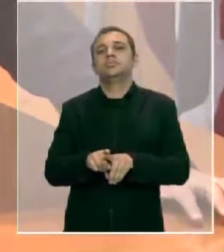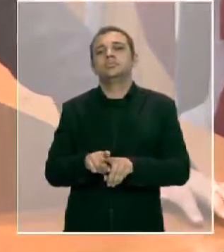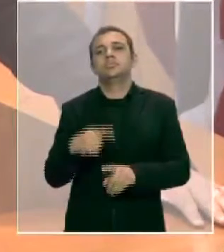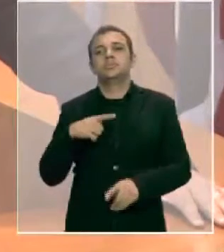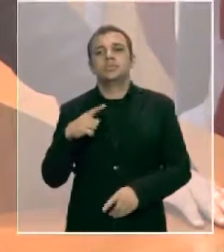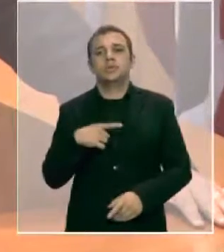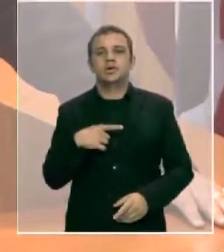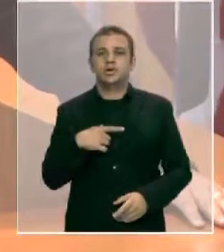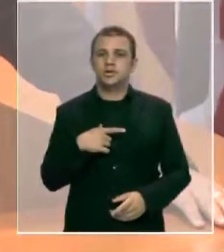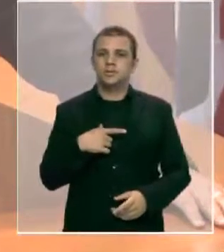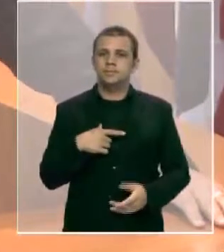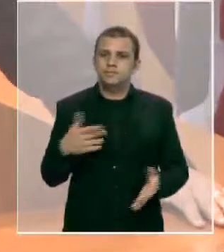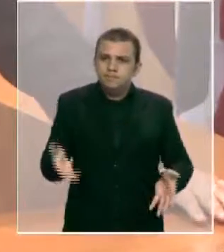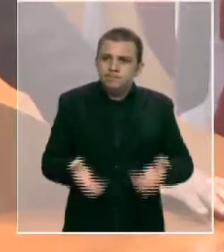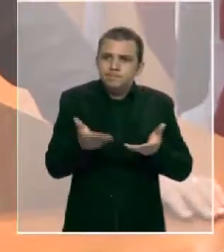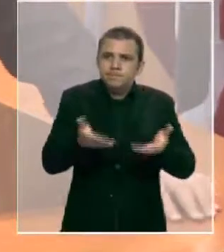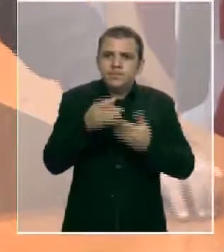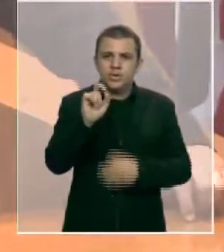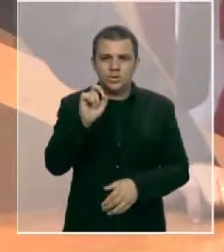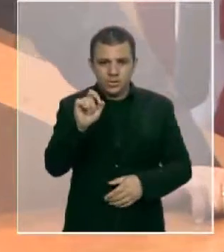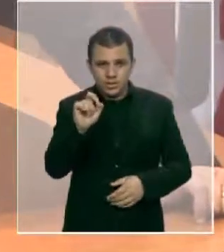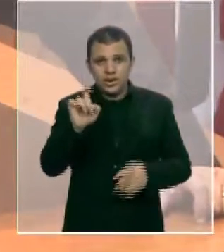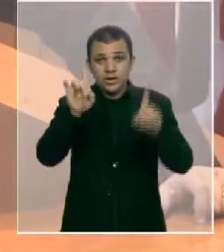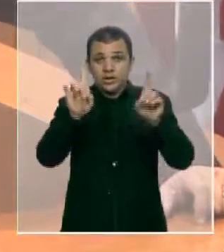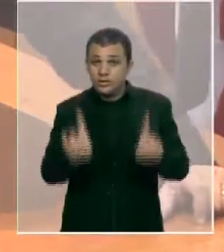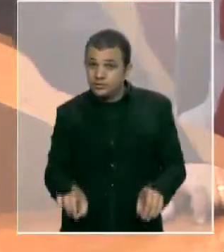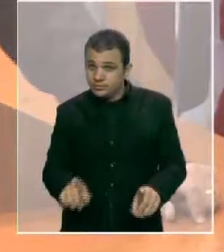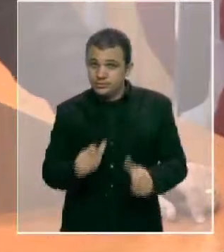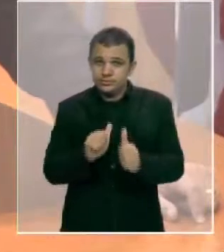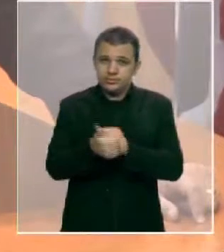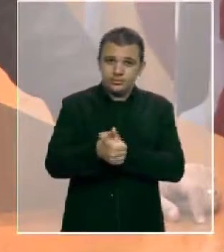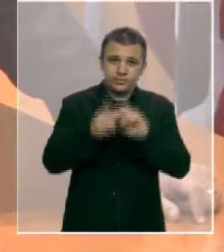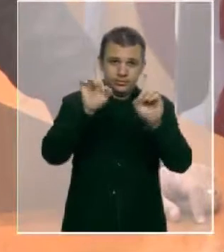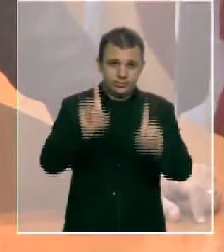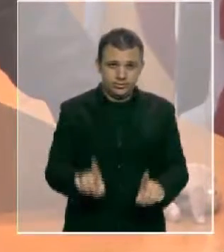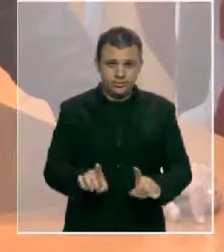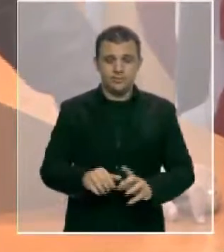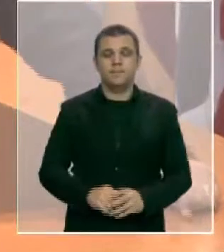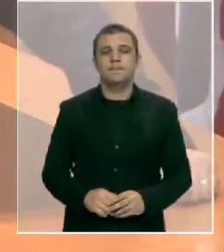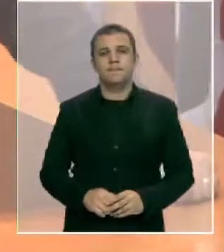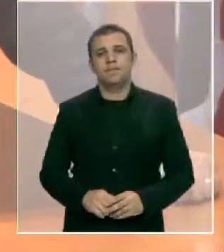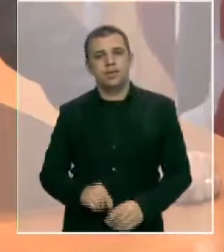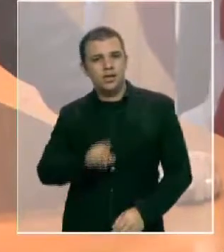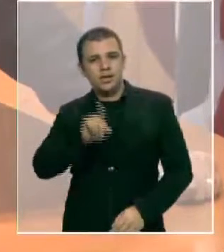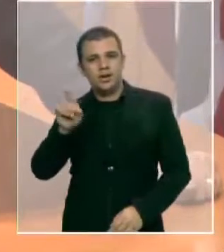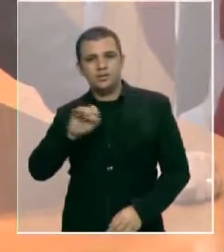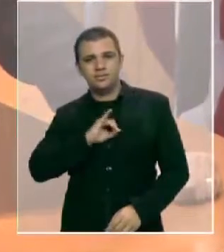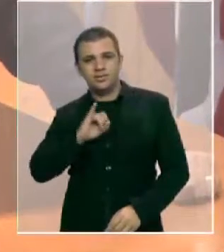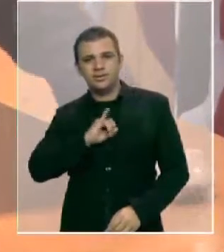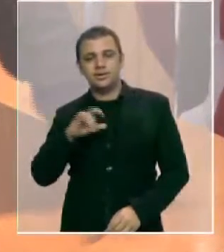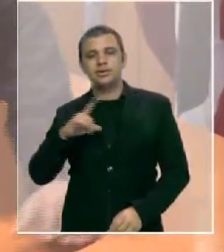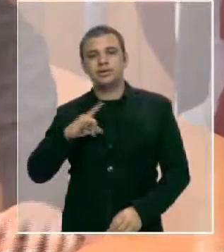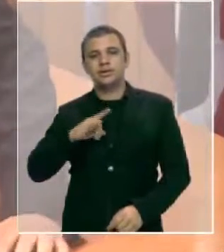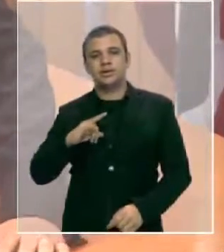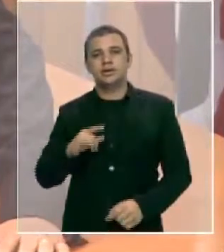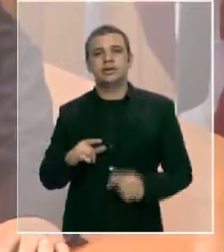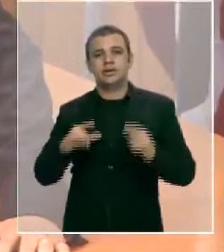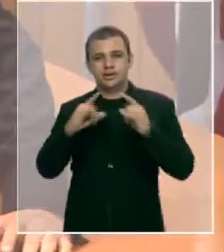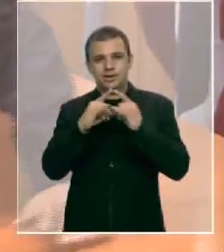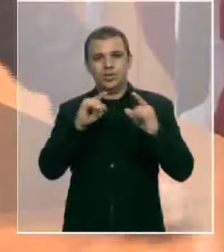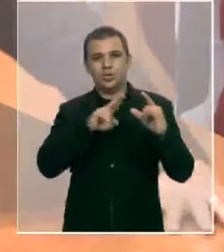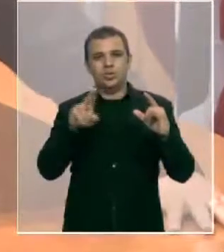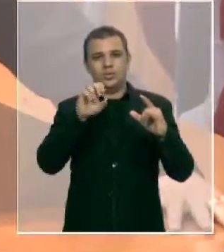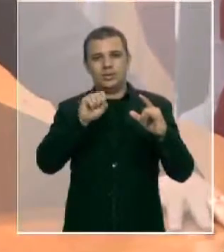do paradesporto. Em Imperatriz, nós temos a entidade Senapa, que